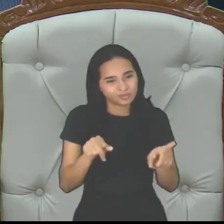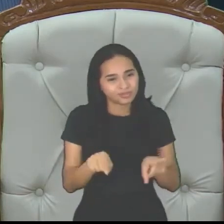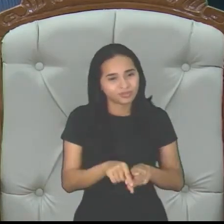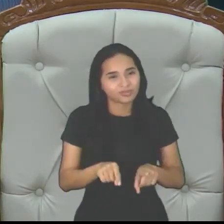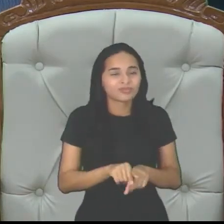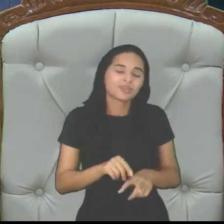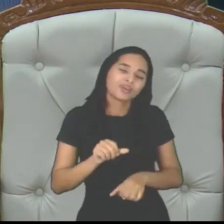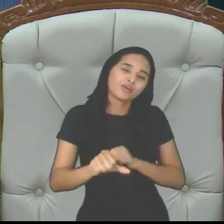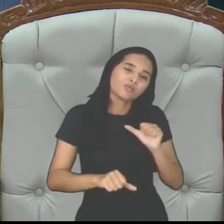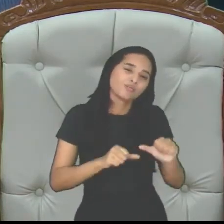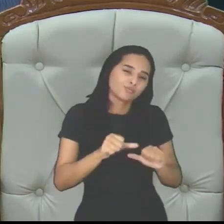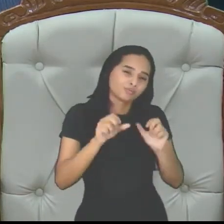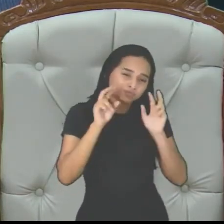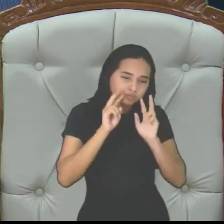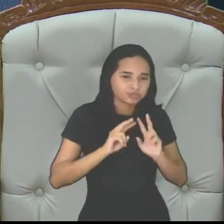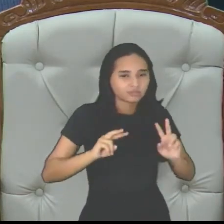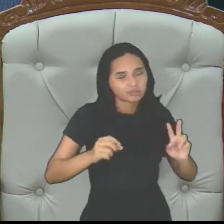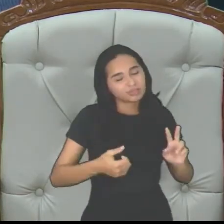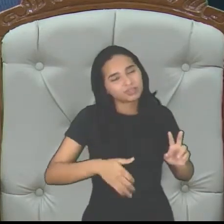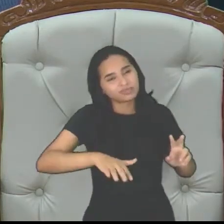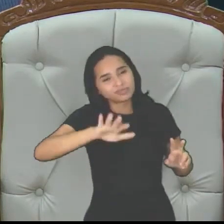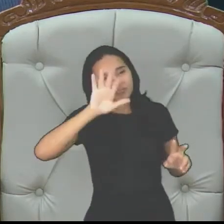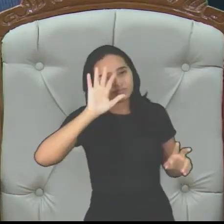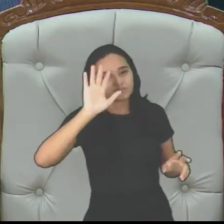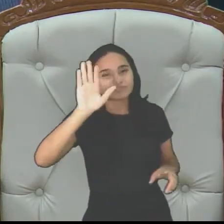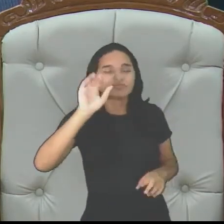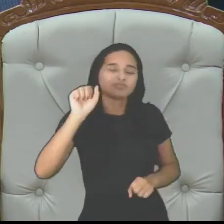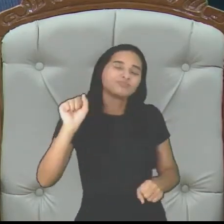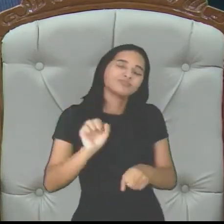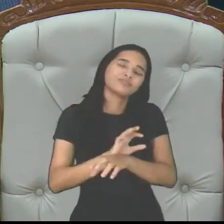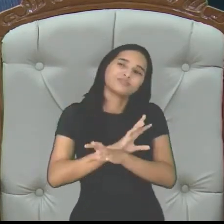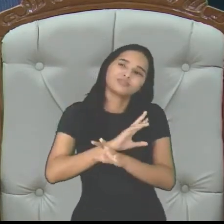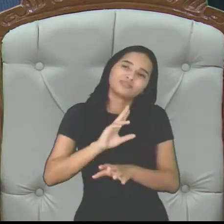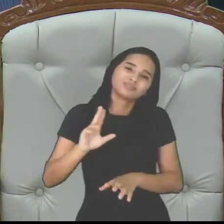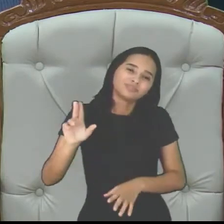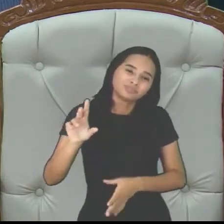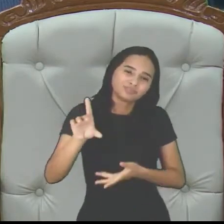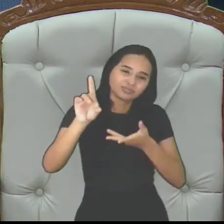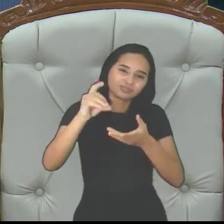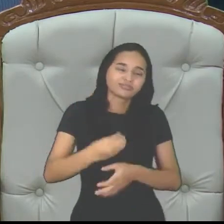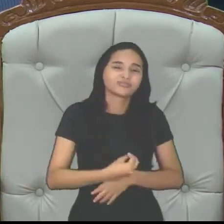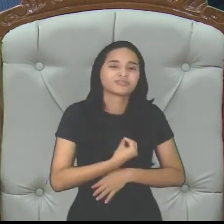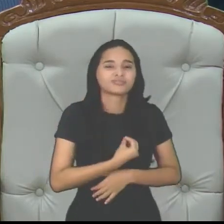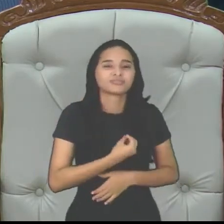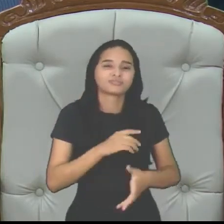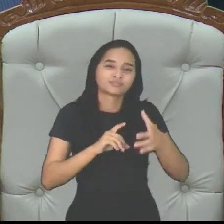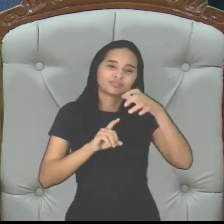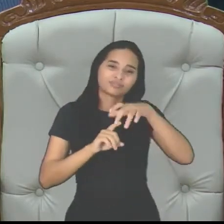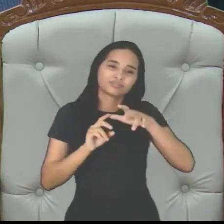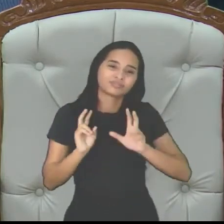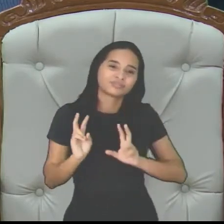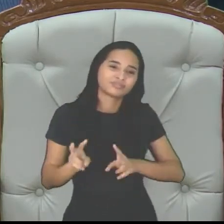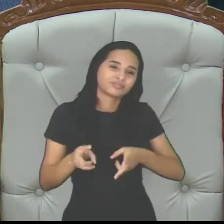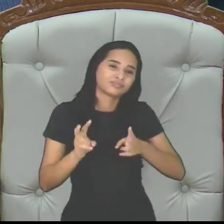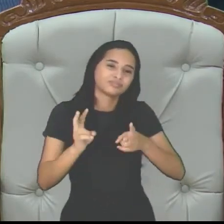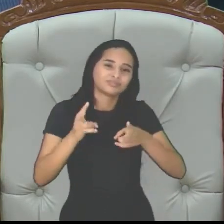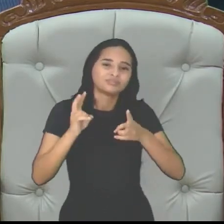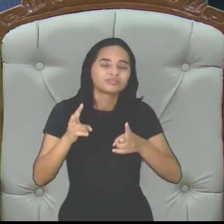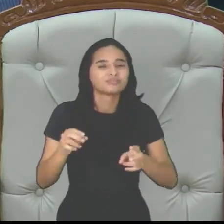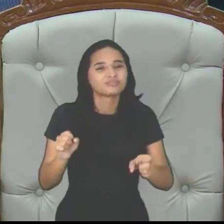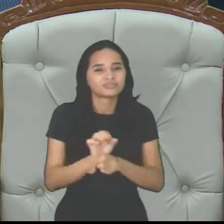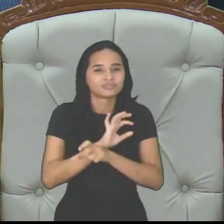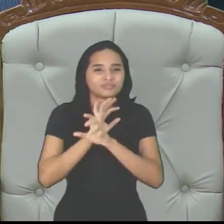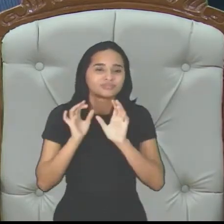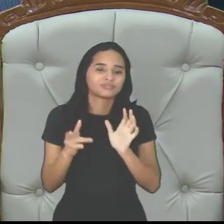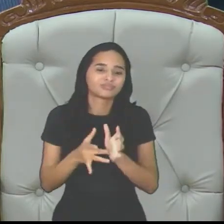os horizontes. Levante a sua mão e glorifique o nome daquele que vive e reina para todos sempre. Glórias